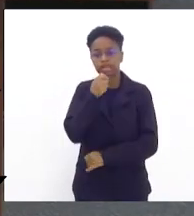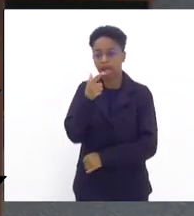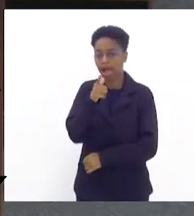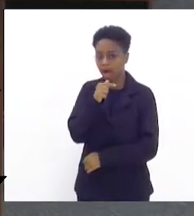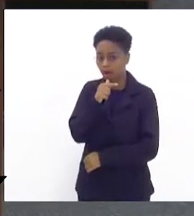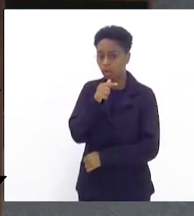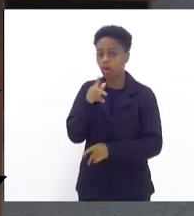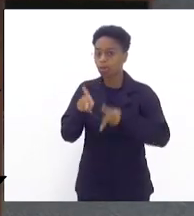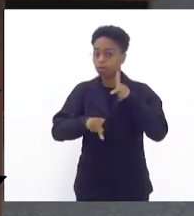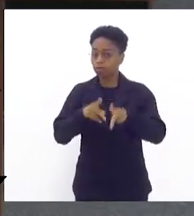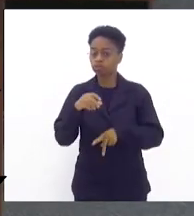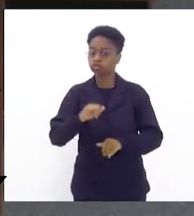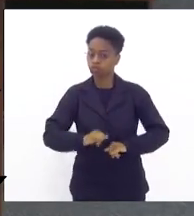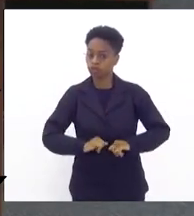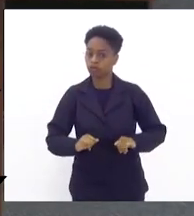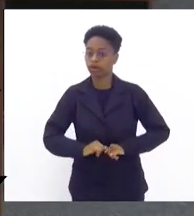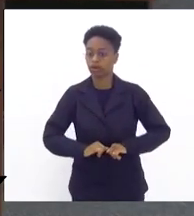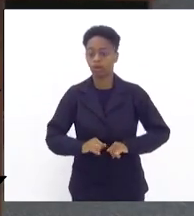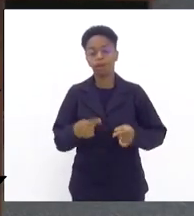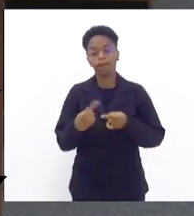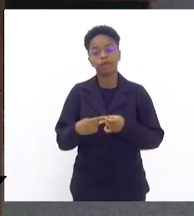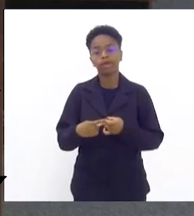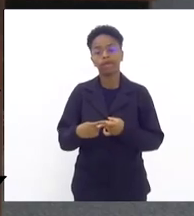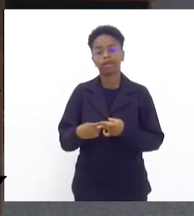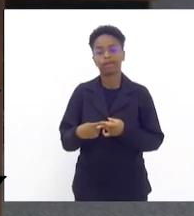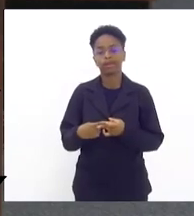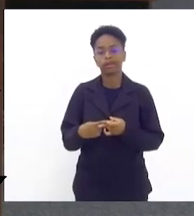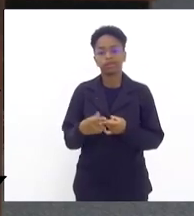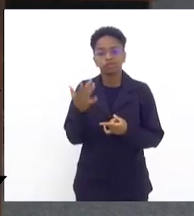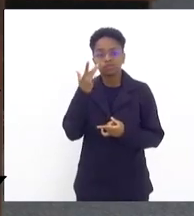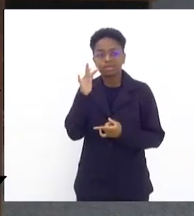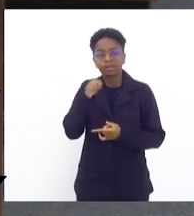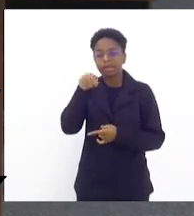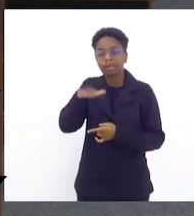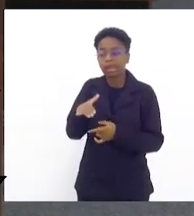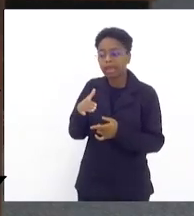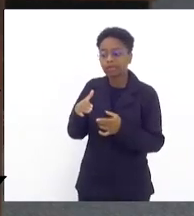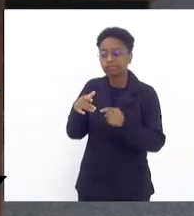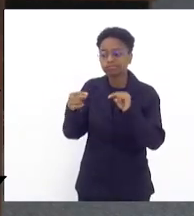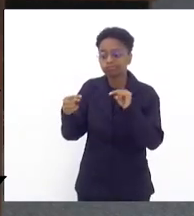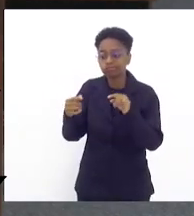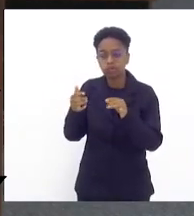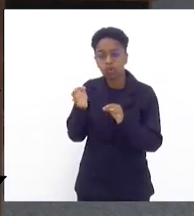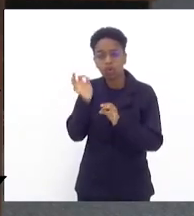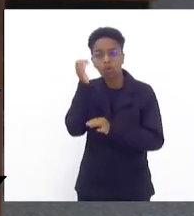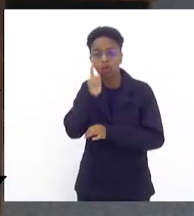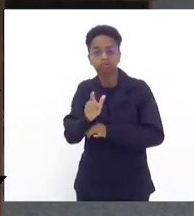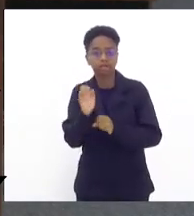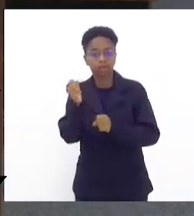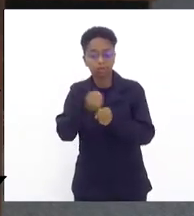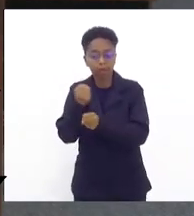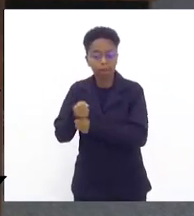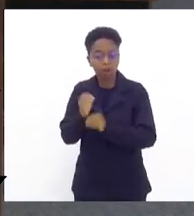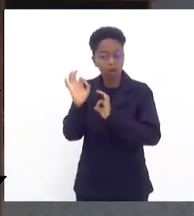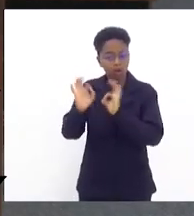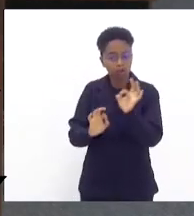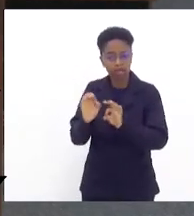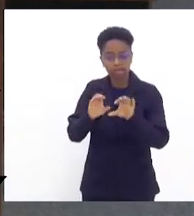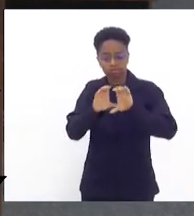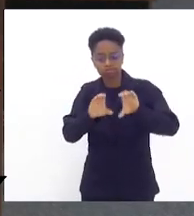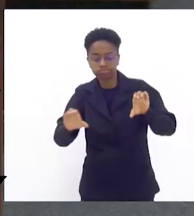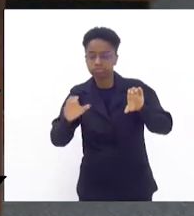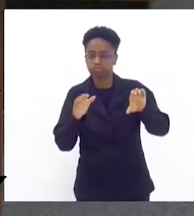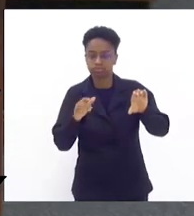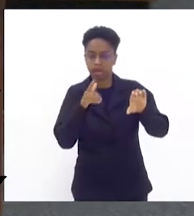está sofrendo com a falta de quem saber quem vai ligar o esgoto, e eu venho nessa audiência